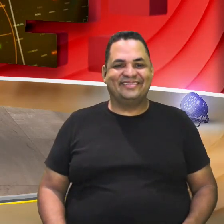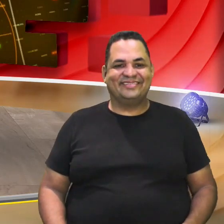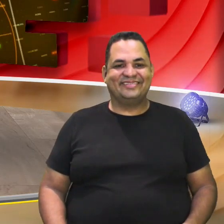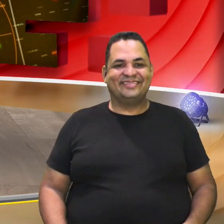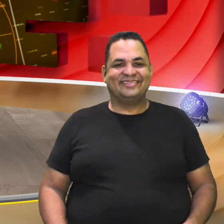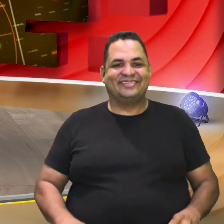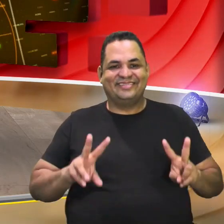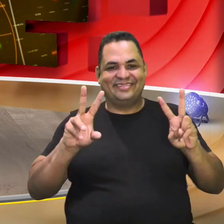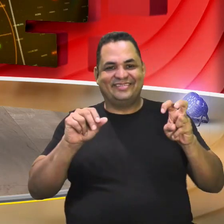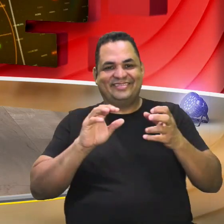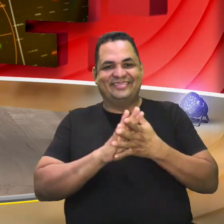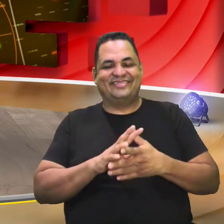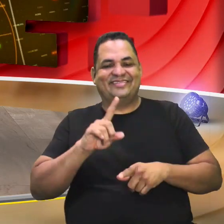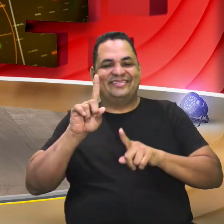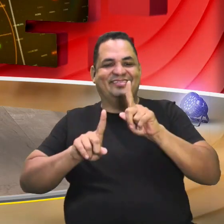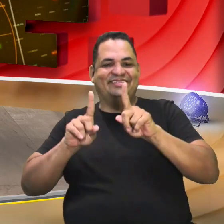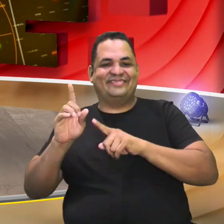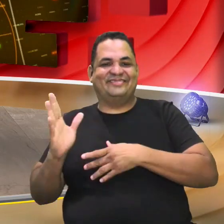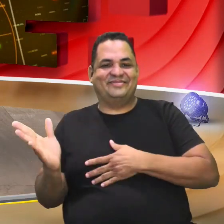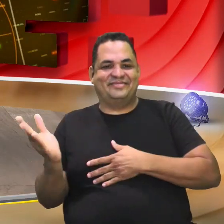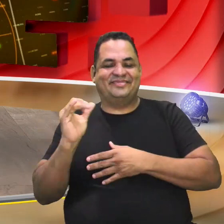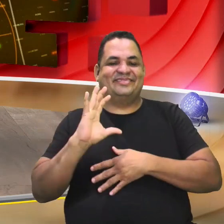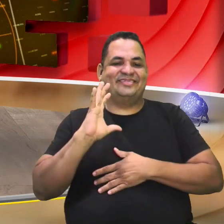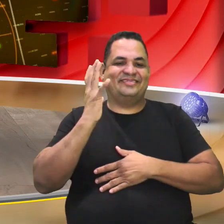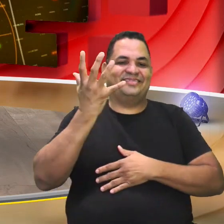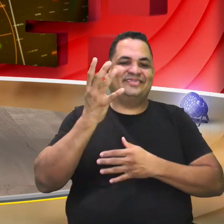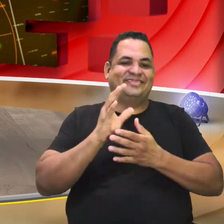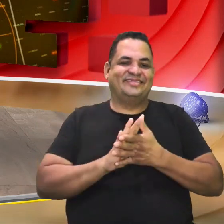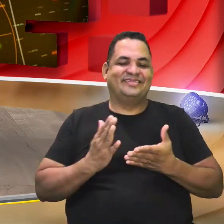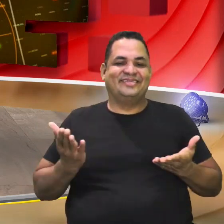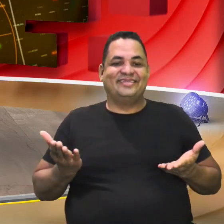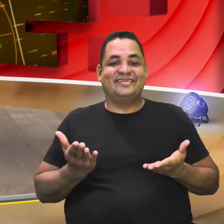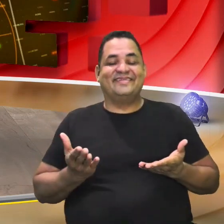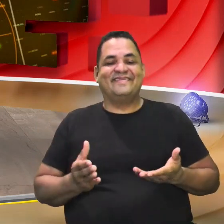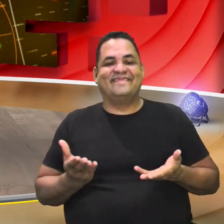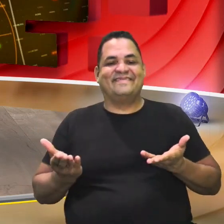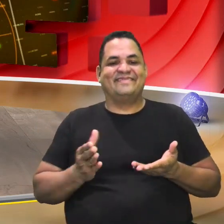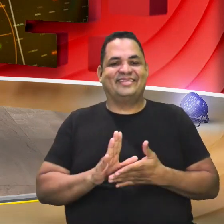O assunto é estatística, simbora resolver.